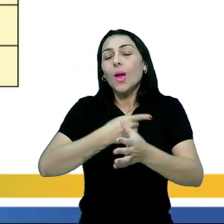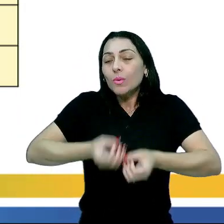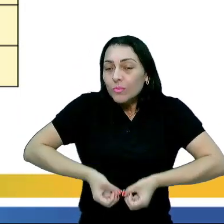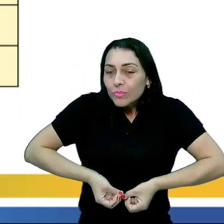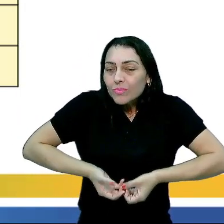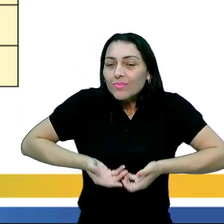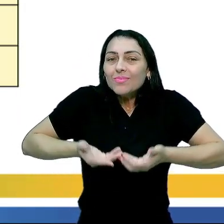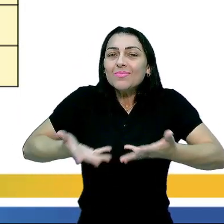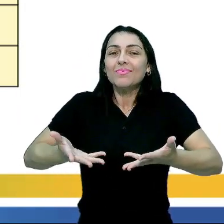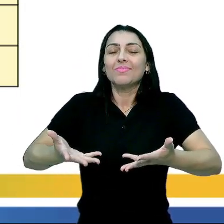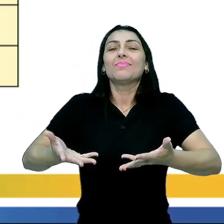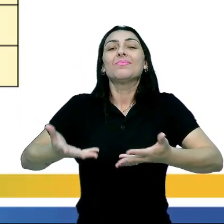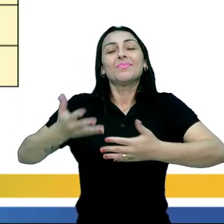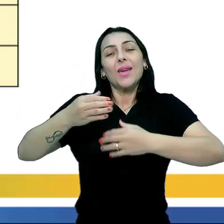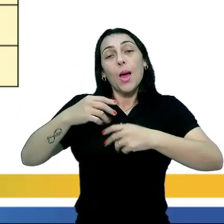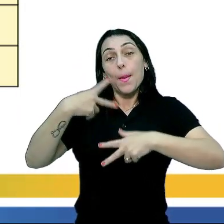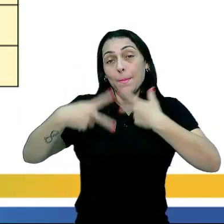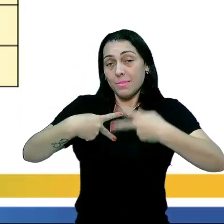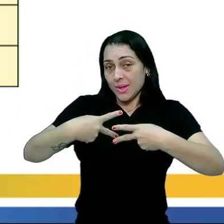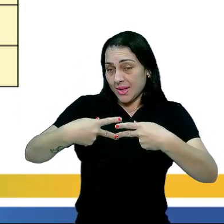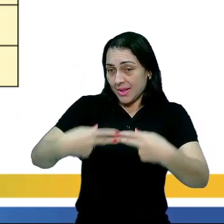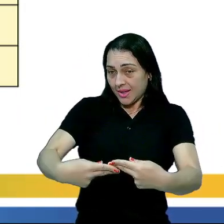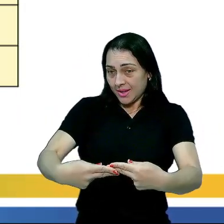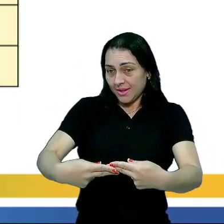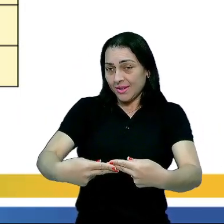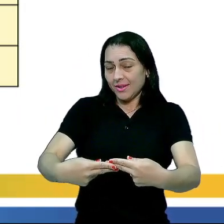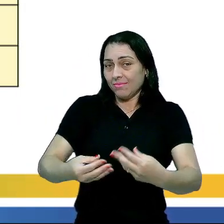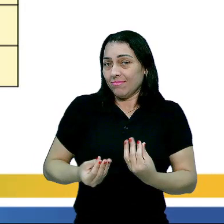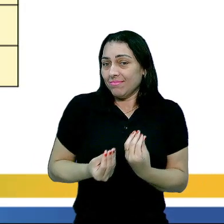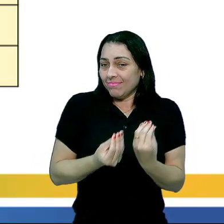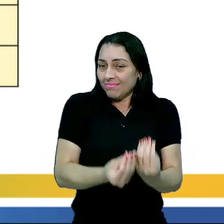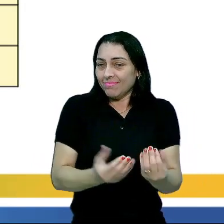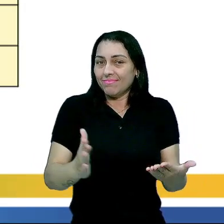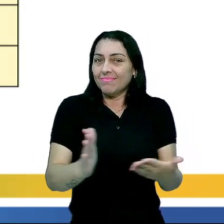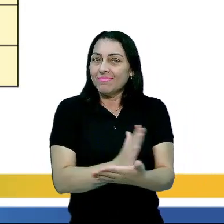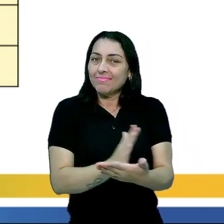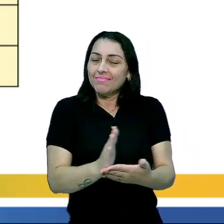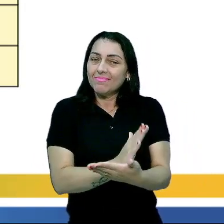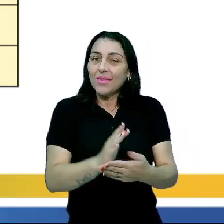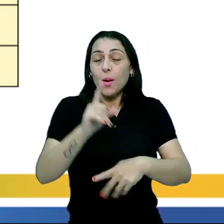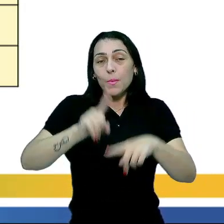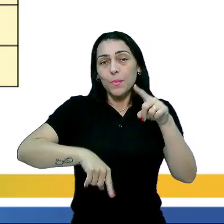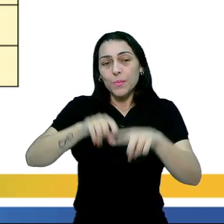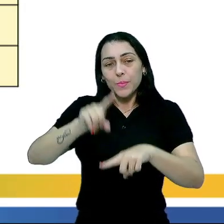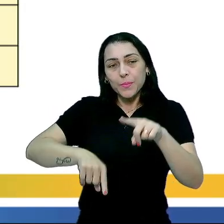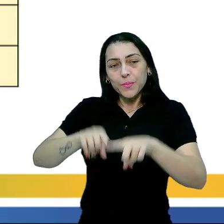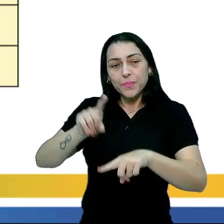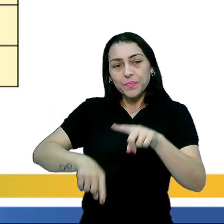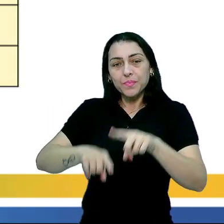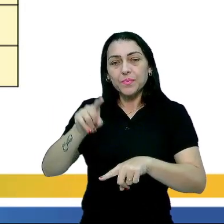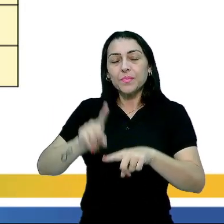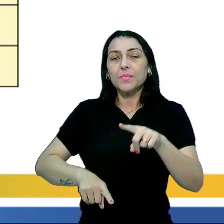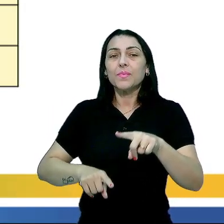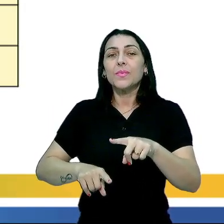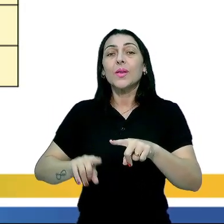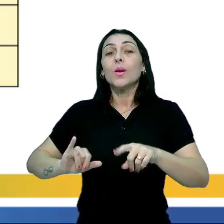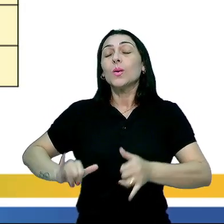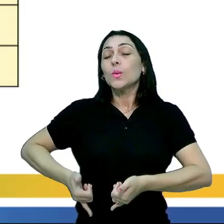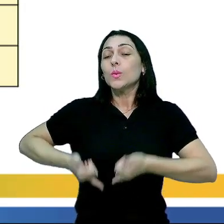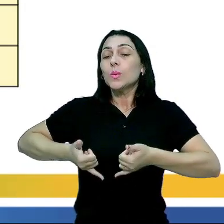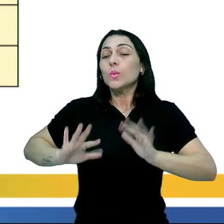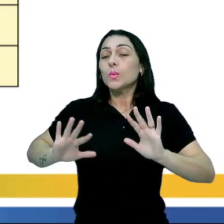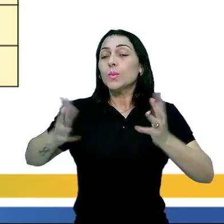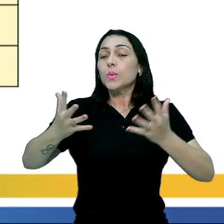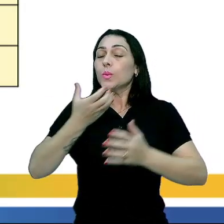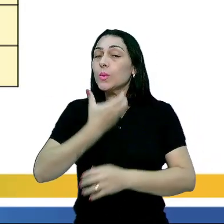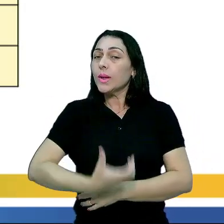ofereça eles como presente, né? A gente ofereça determinados tipos de produto como presente, dia de aniversário,